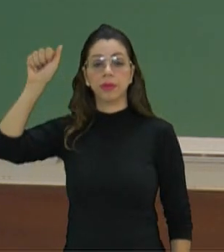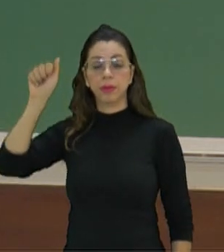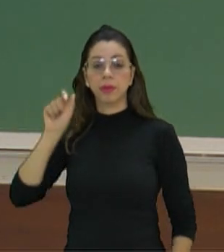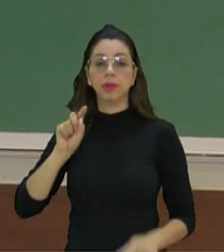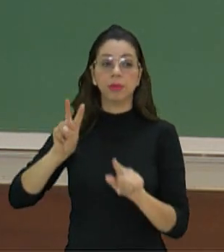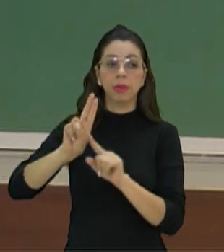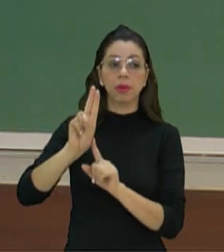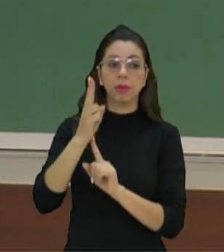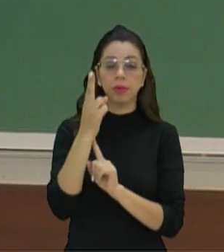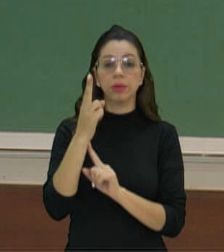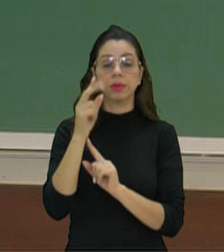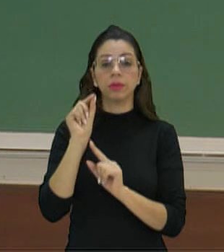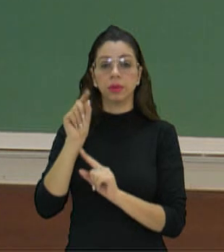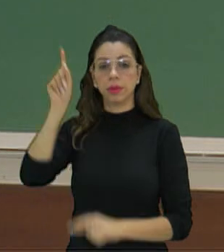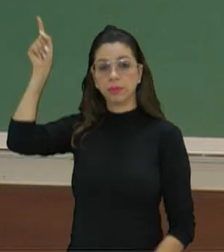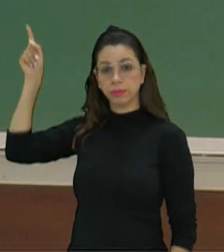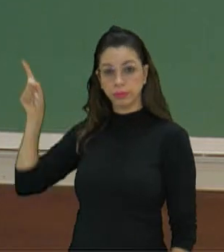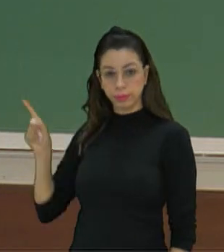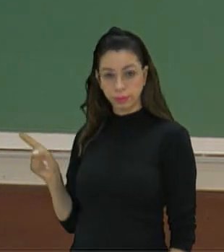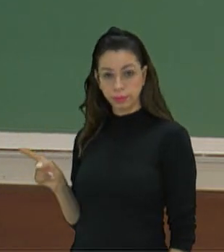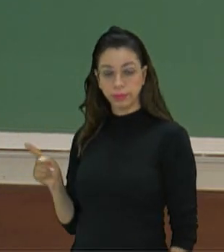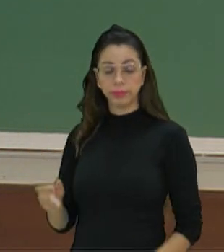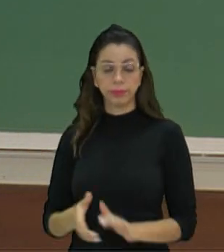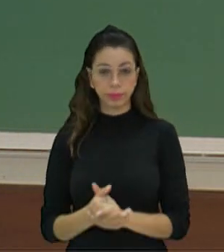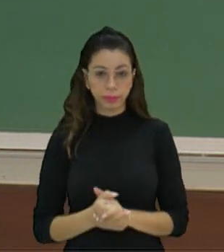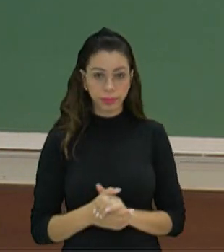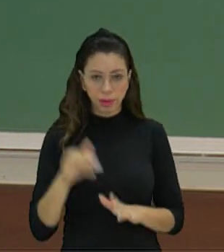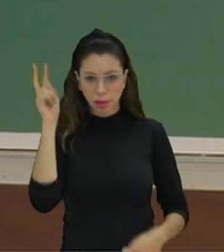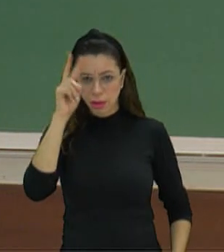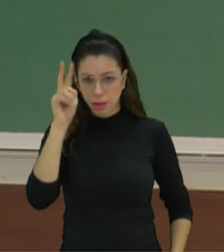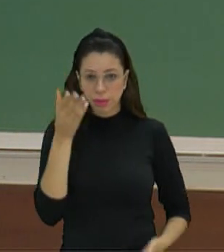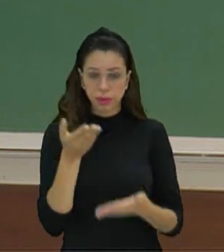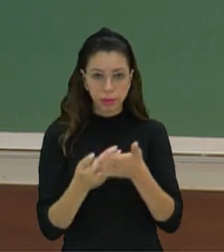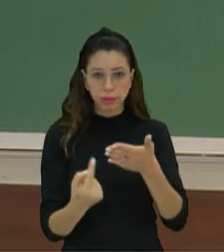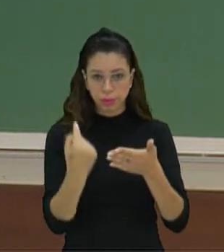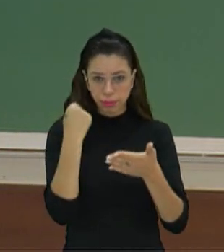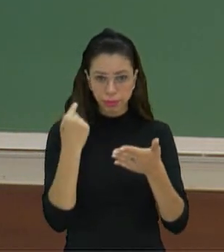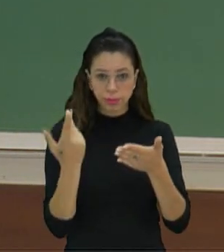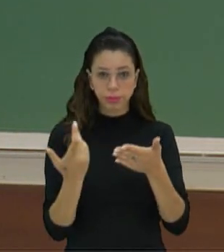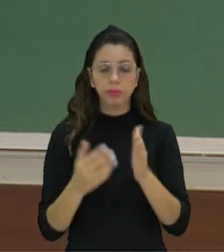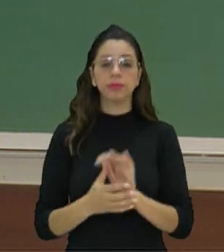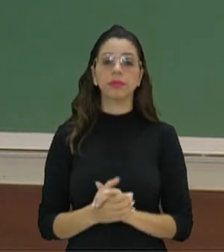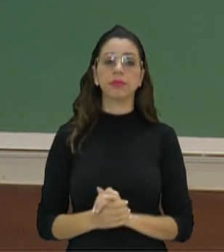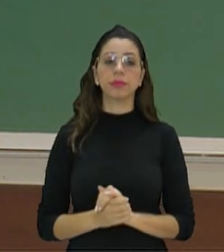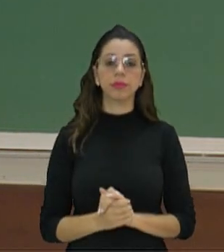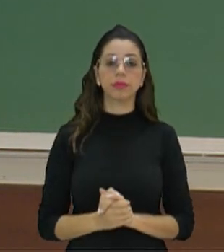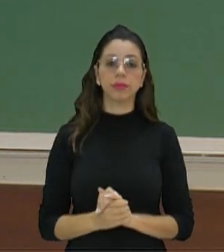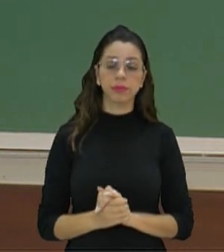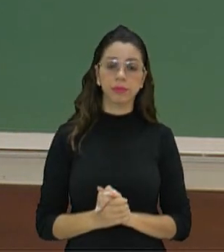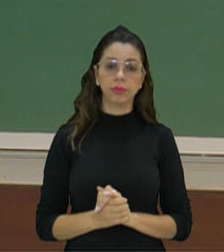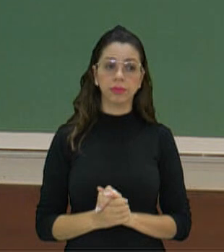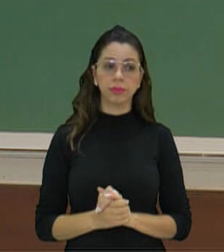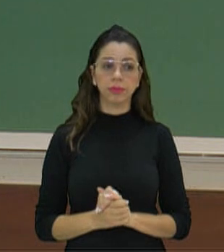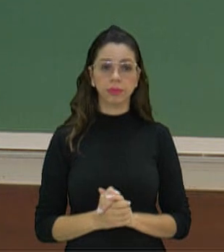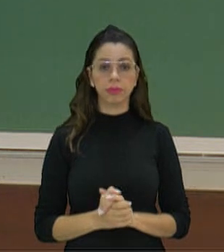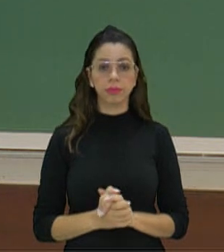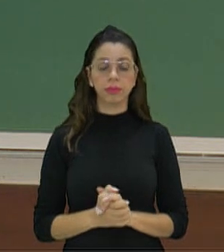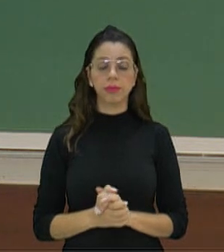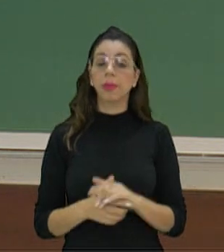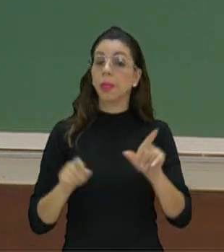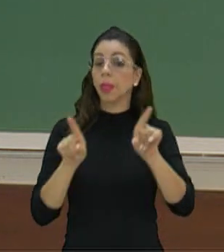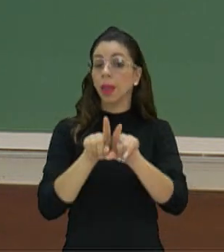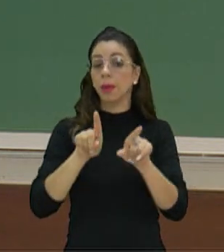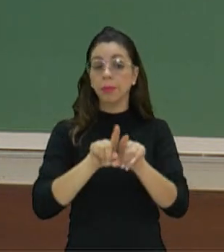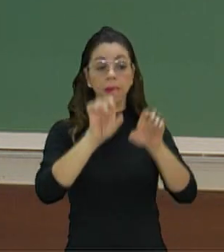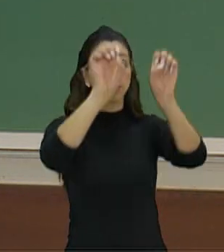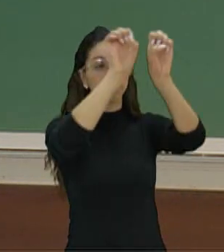utilizamos para o he, she e o it. Lembram disso que a gente falou na aula anterior? E faz parte da estrutura